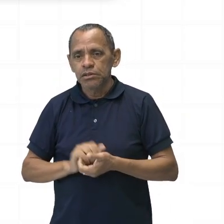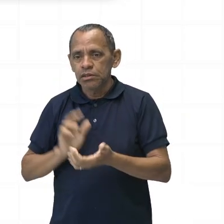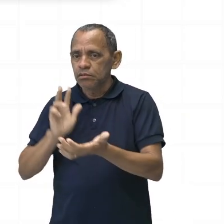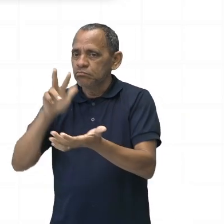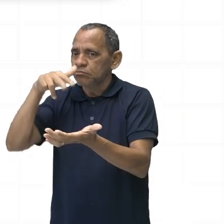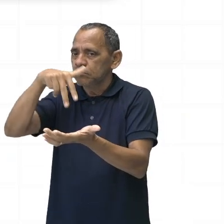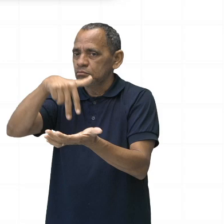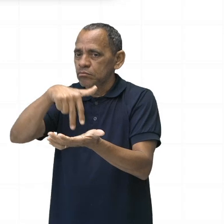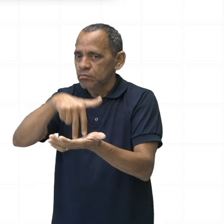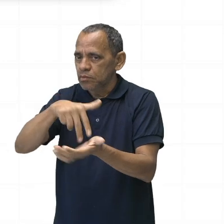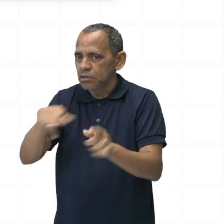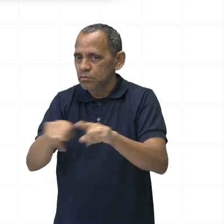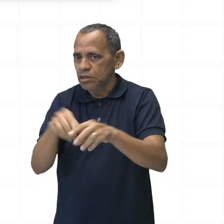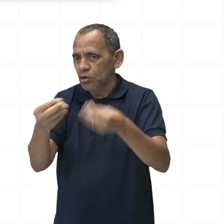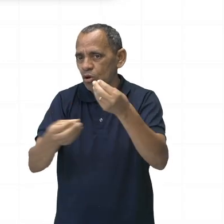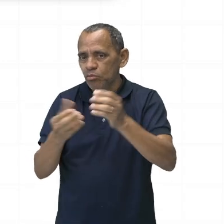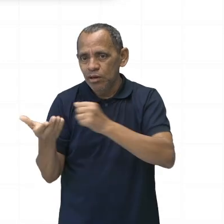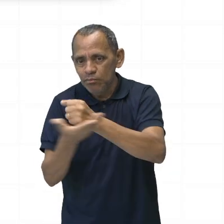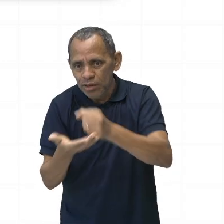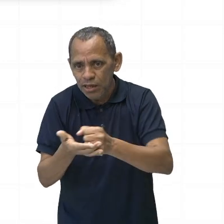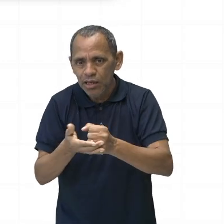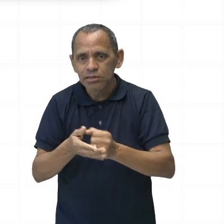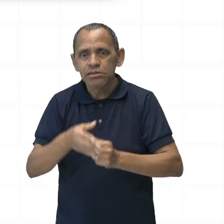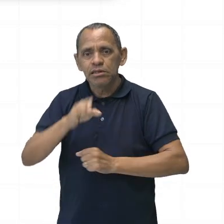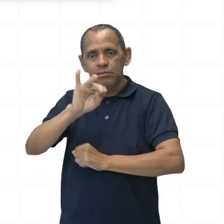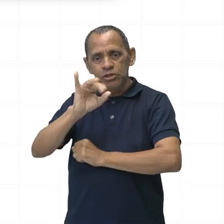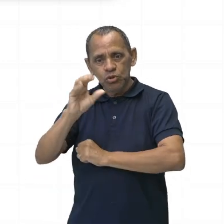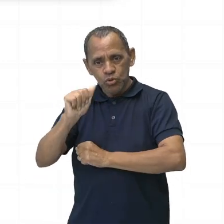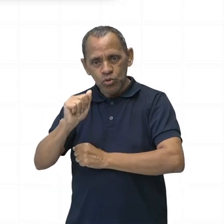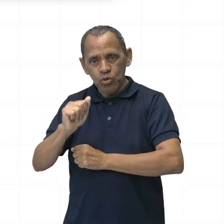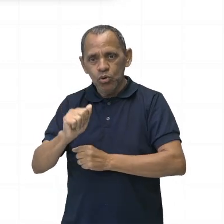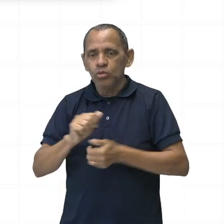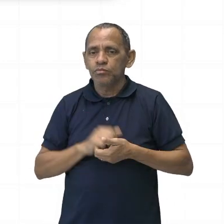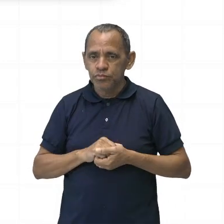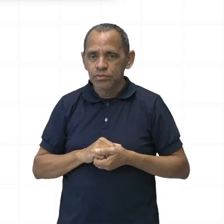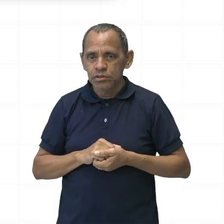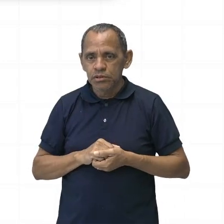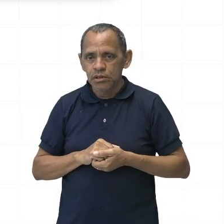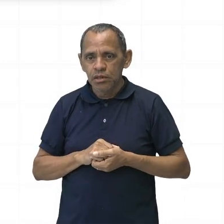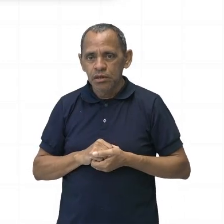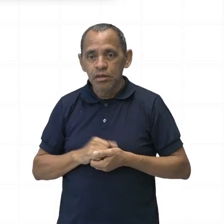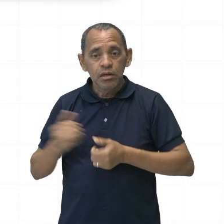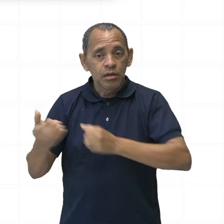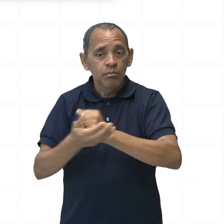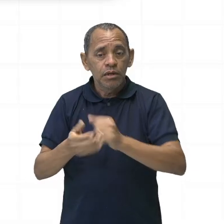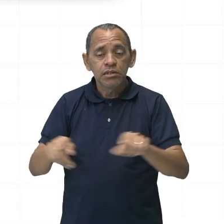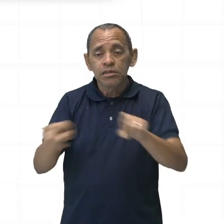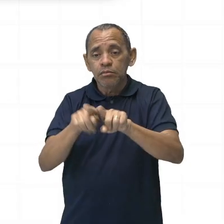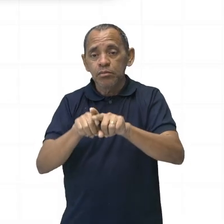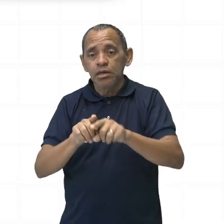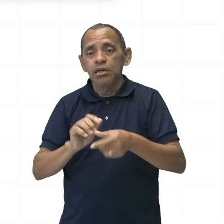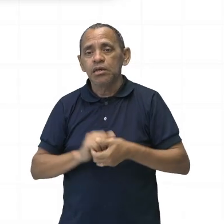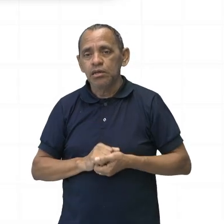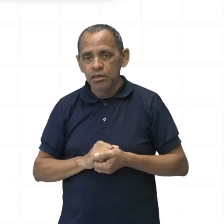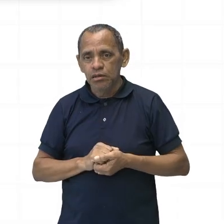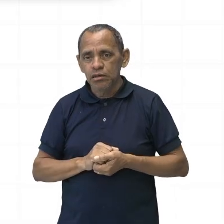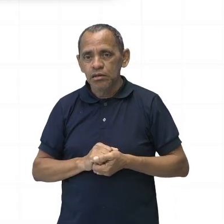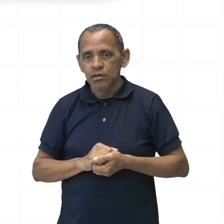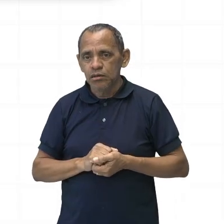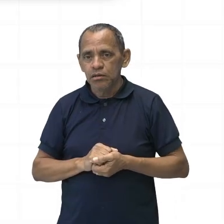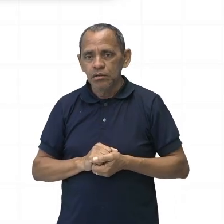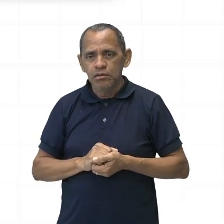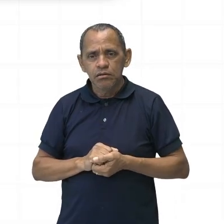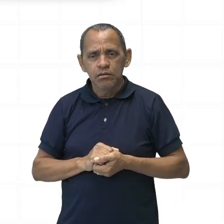ser vista como uma das bases da bioética. Na bioética, a alteridade nos ensina a importância de entender e valorizar